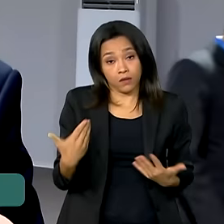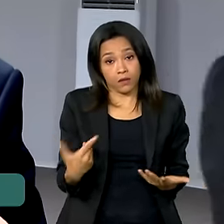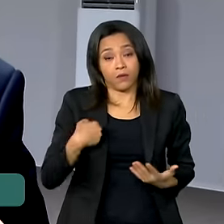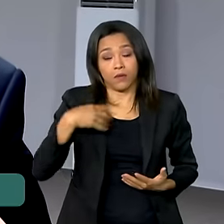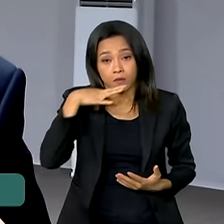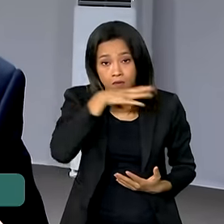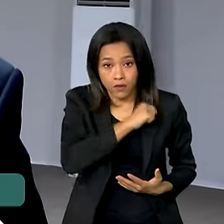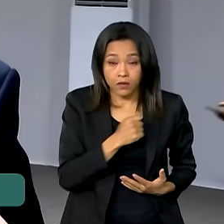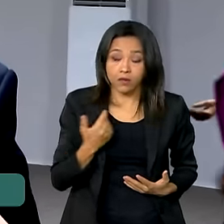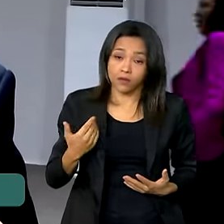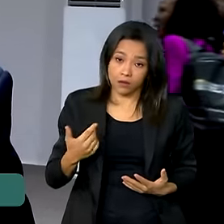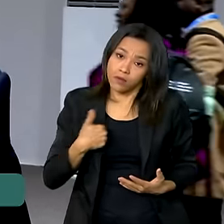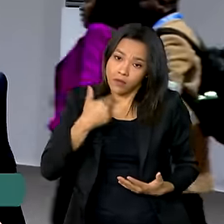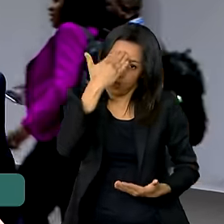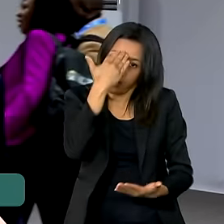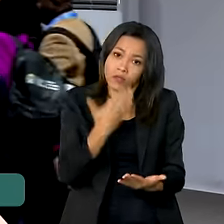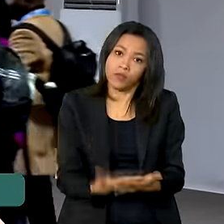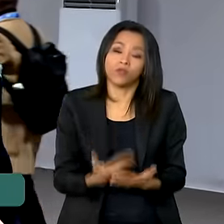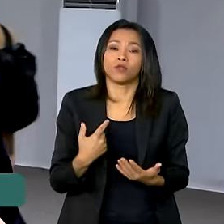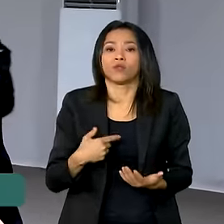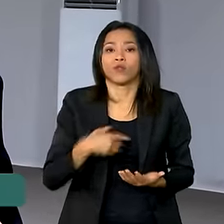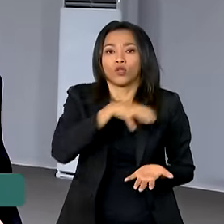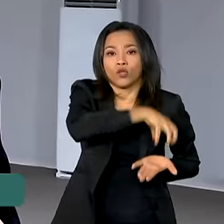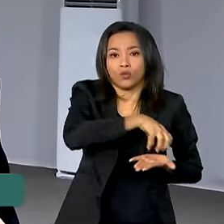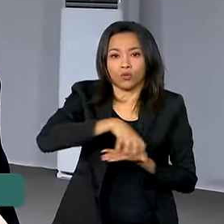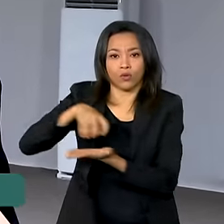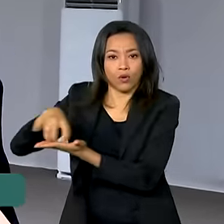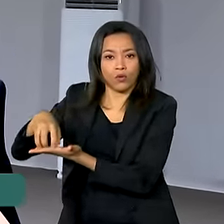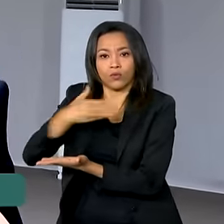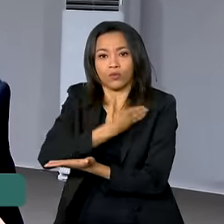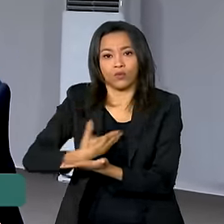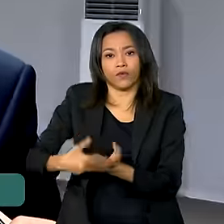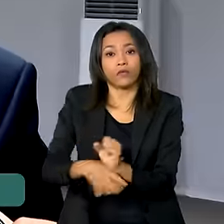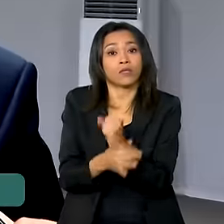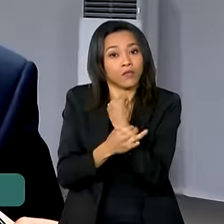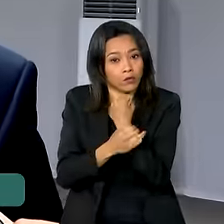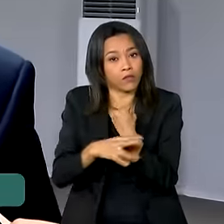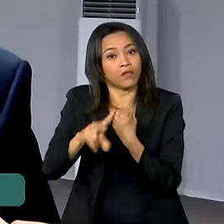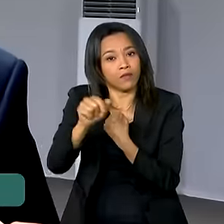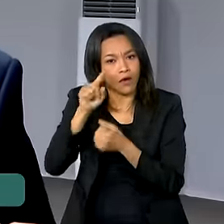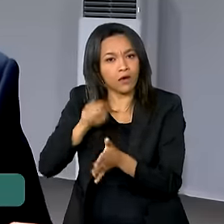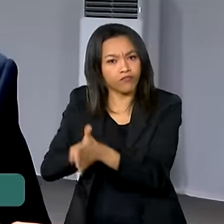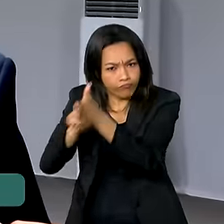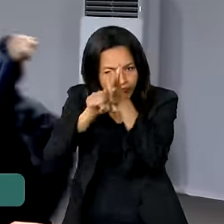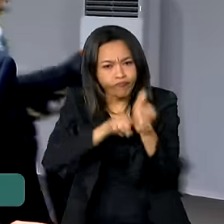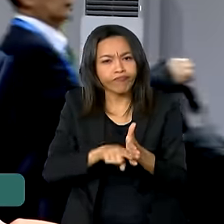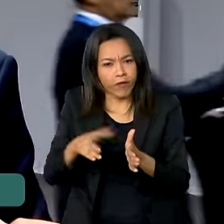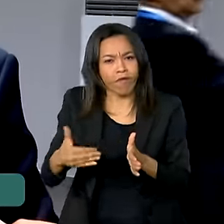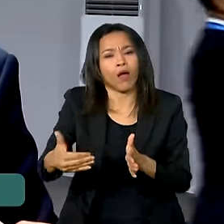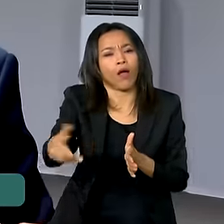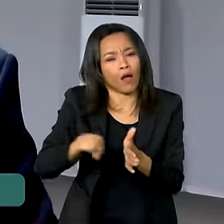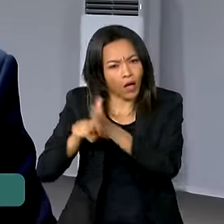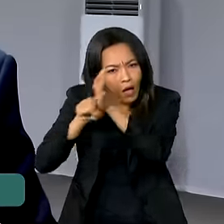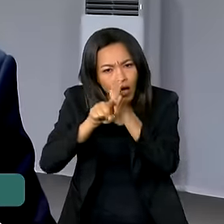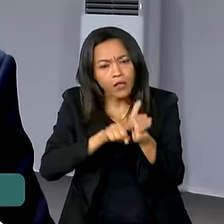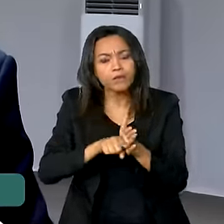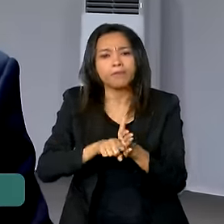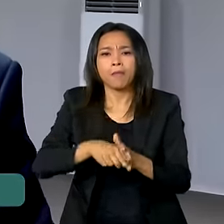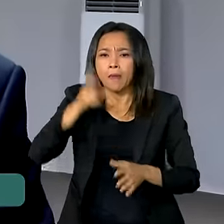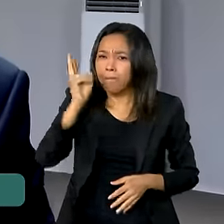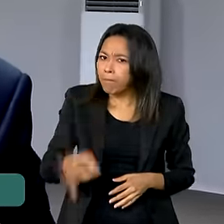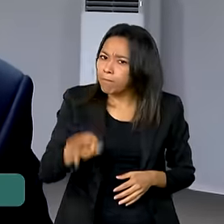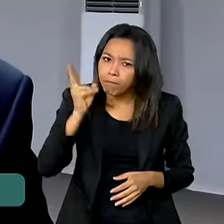e é isso que acredito, os órgãos de segurança o farão. É permanente, né, o trabalho